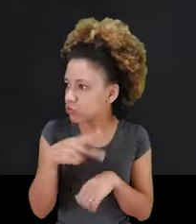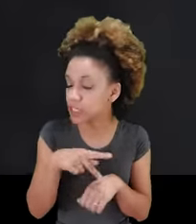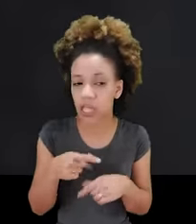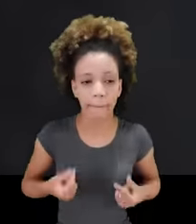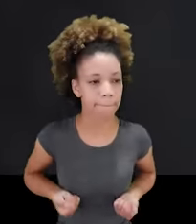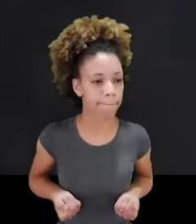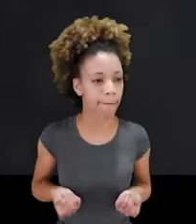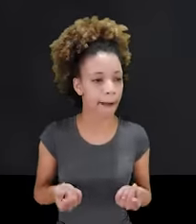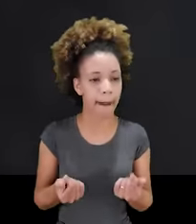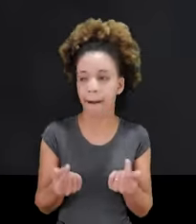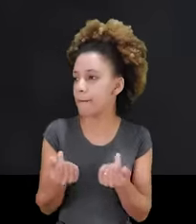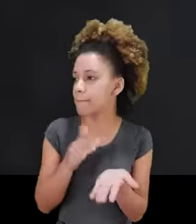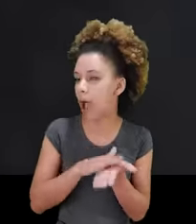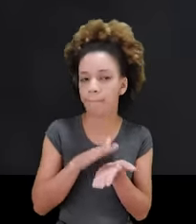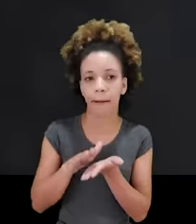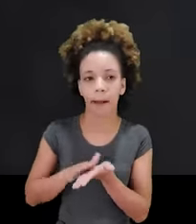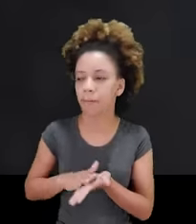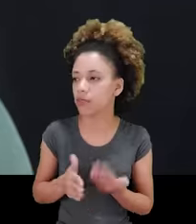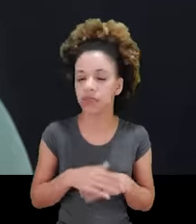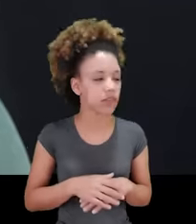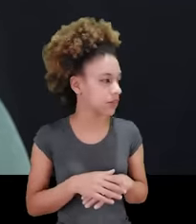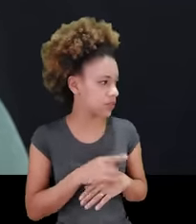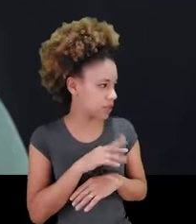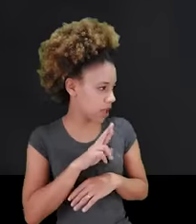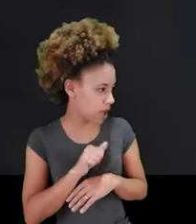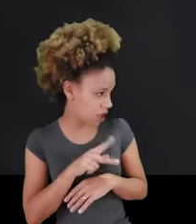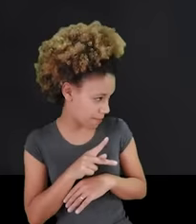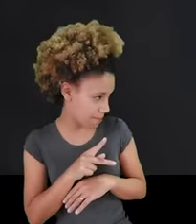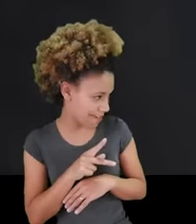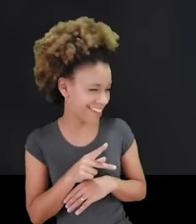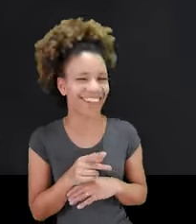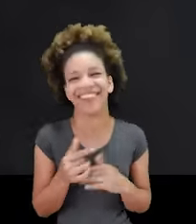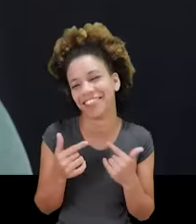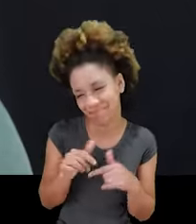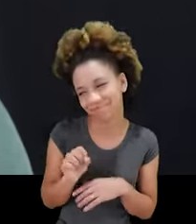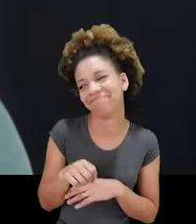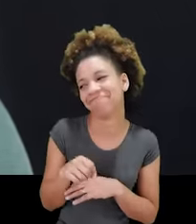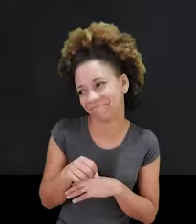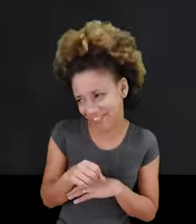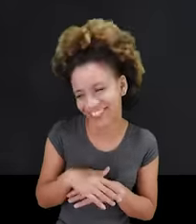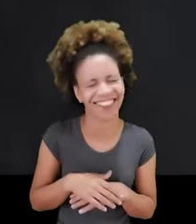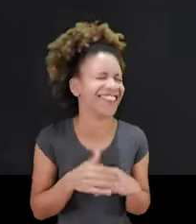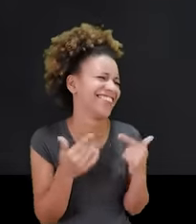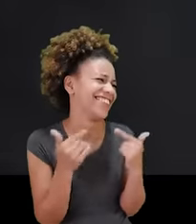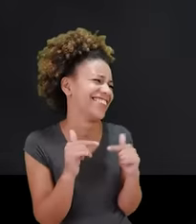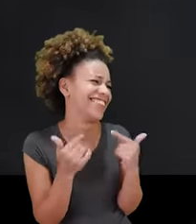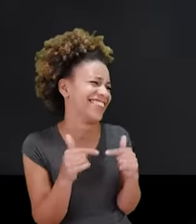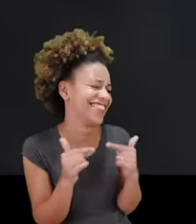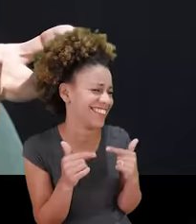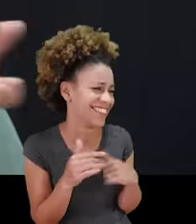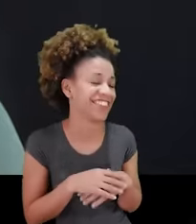dinheirinho. E então não desenvolvemos... Vocês são um rapper. Nós somos rapper. Houve ali uma fase... Houve ali uma fase